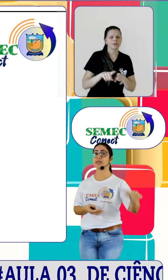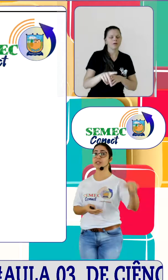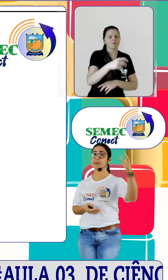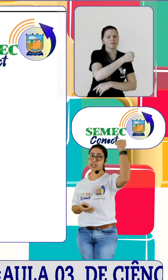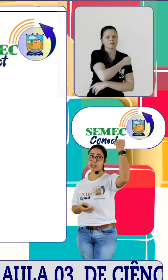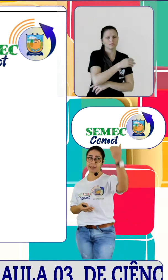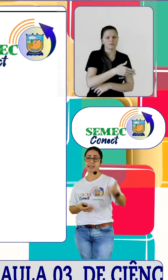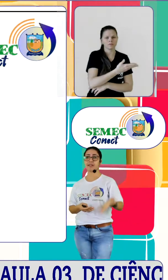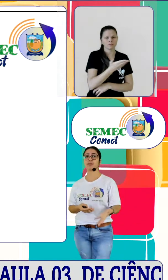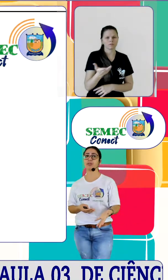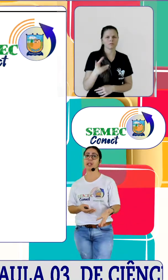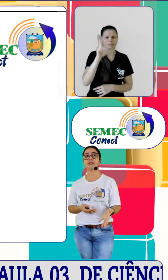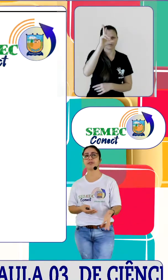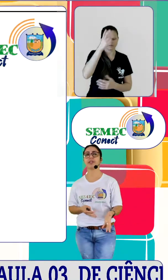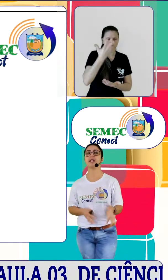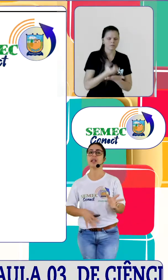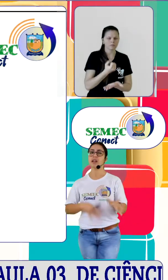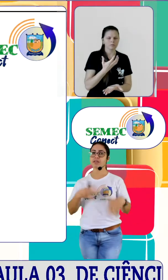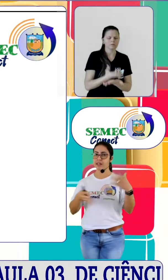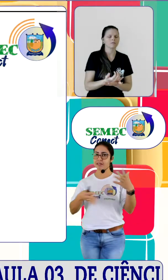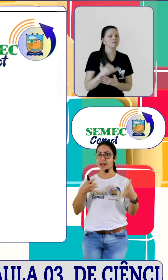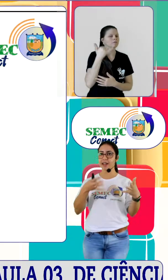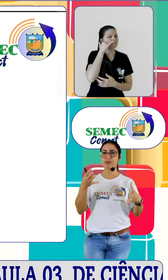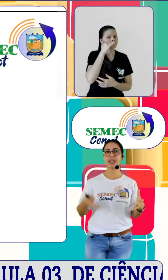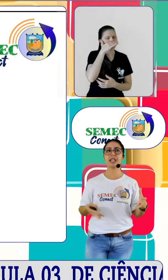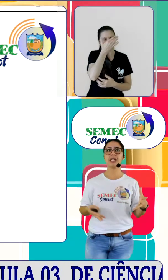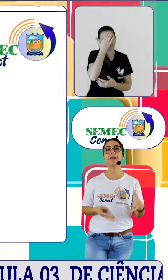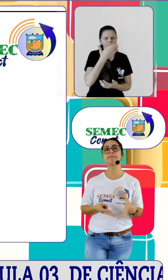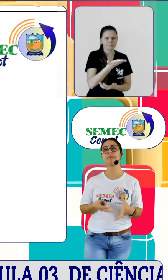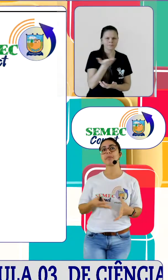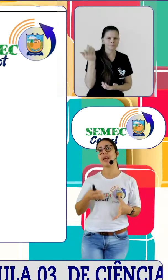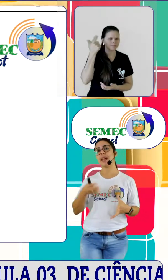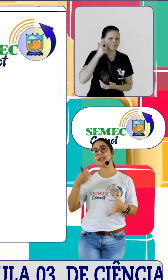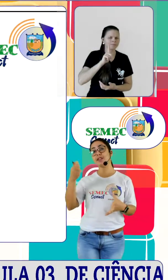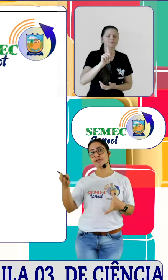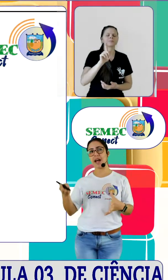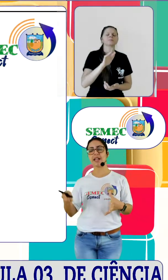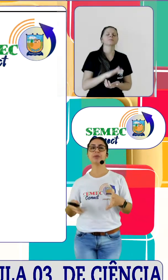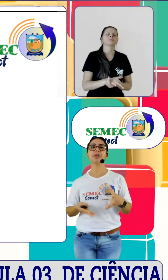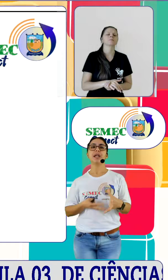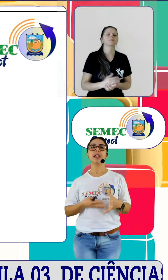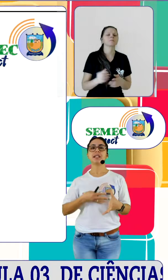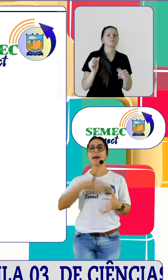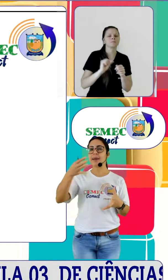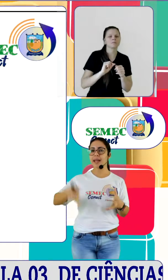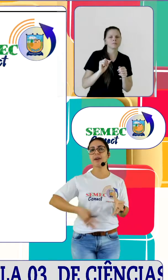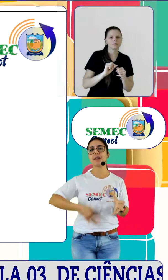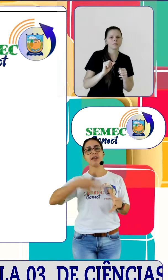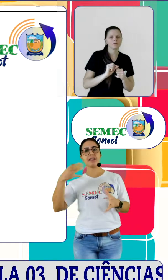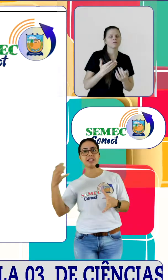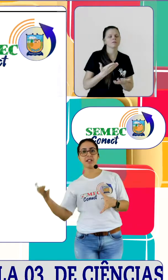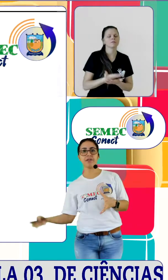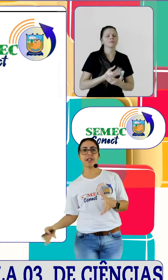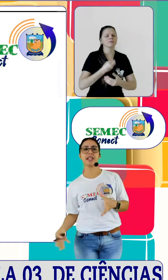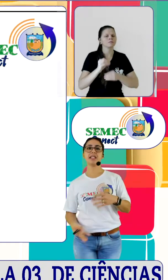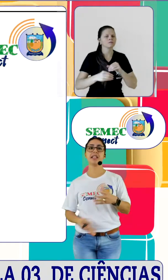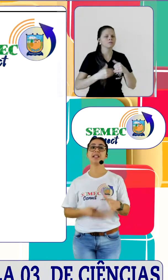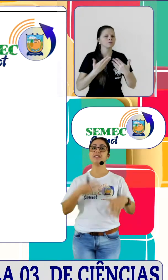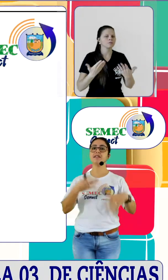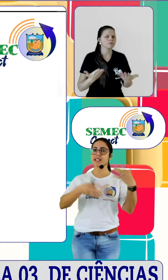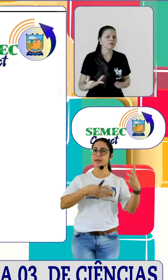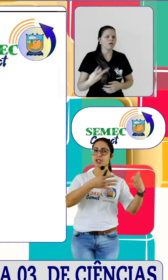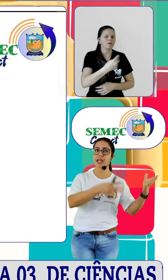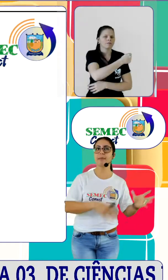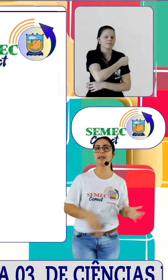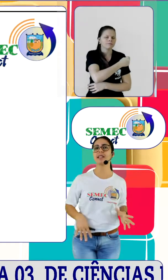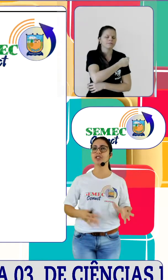Então, se você baixa esse aplicativo no seu telefone, você vai conseguir, de fato, saber quais são as vacinas oferecidas e